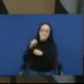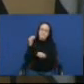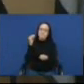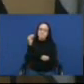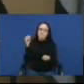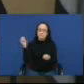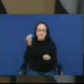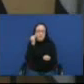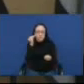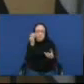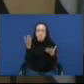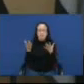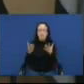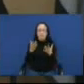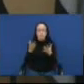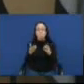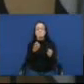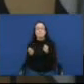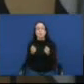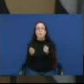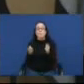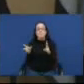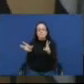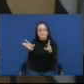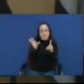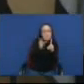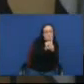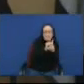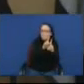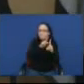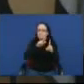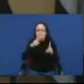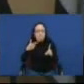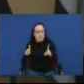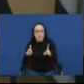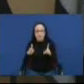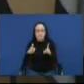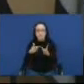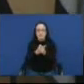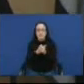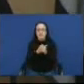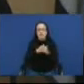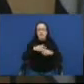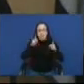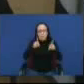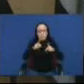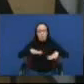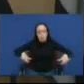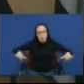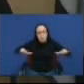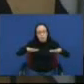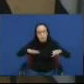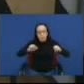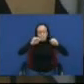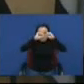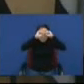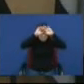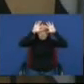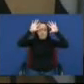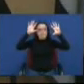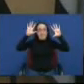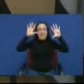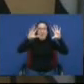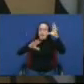maio, fazendo essa campanha de prevenção, para que a gente possa tentar alertar a população, esclarecer, trazer informações